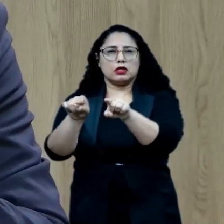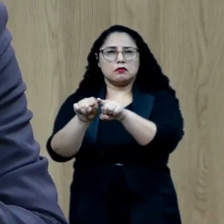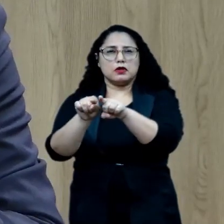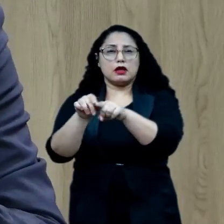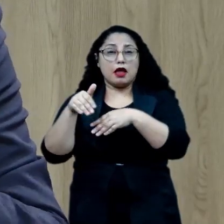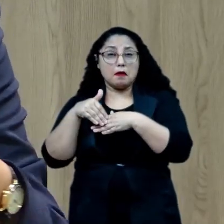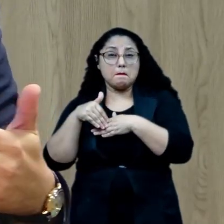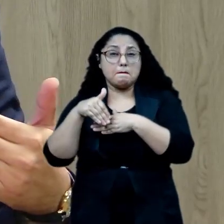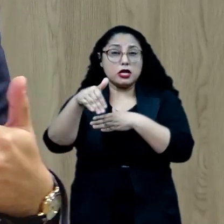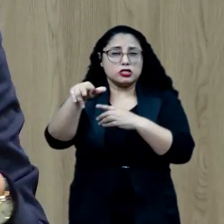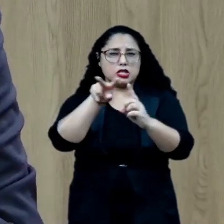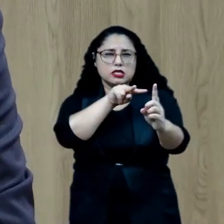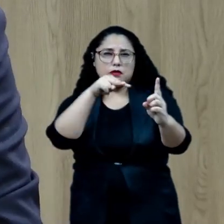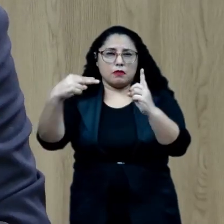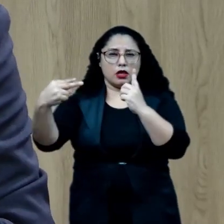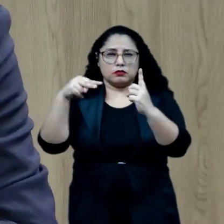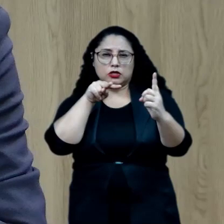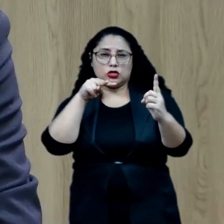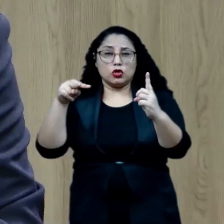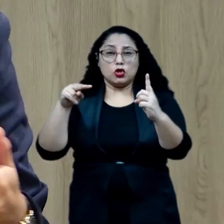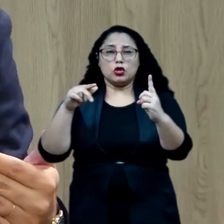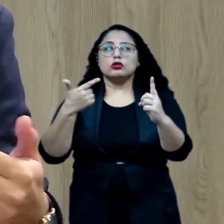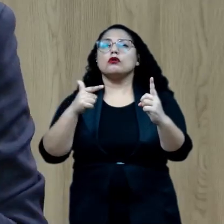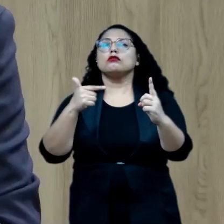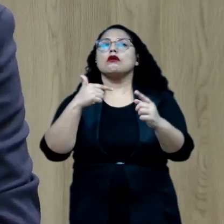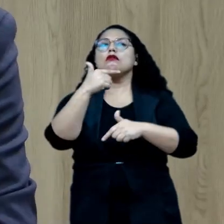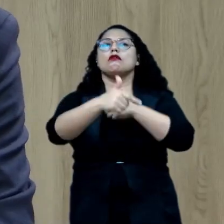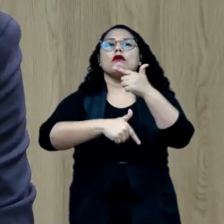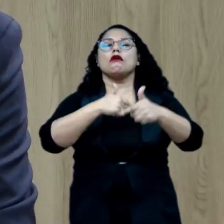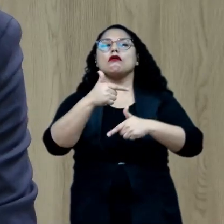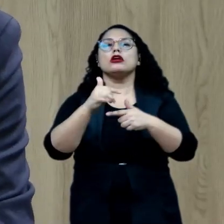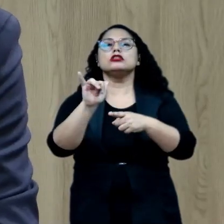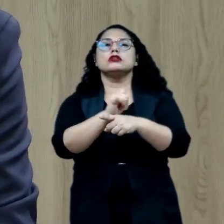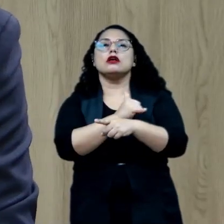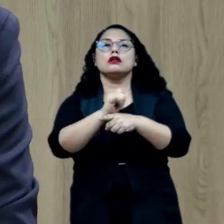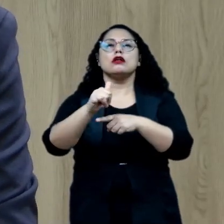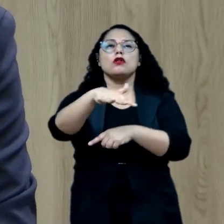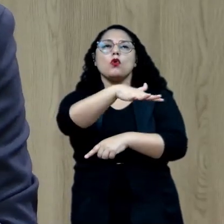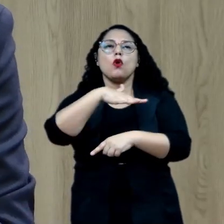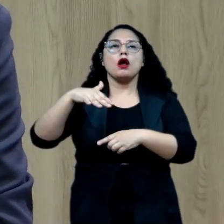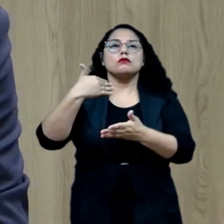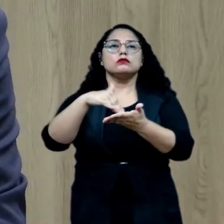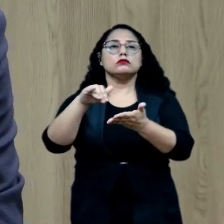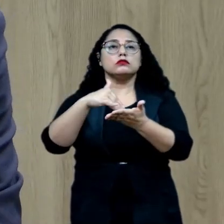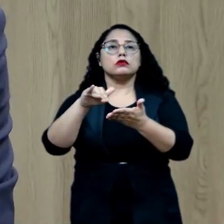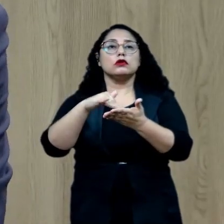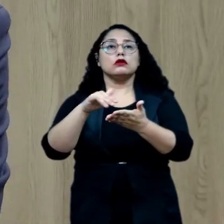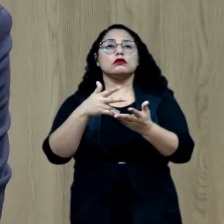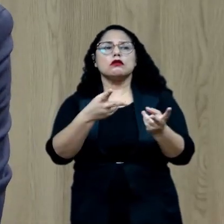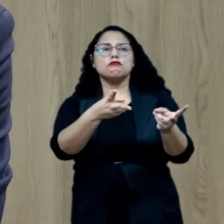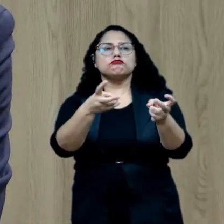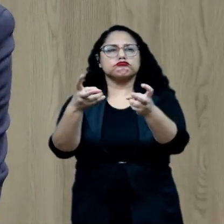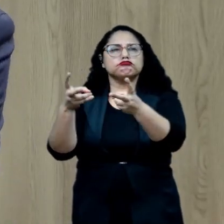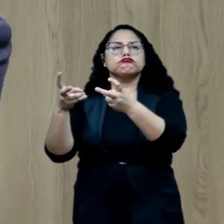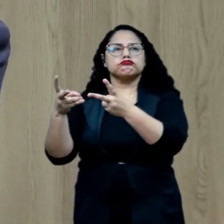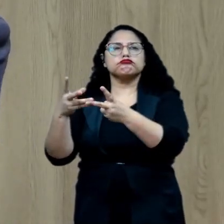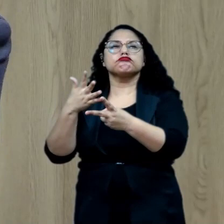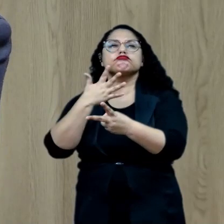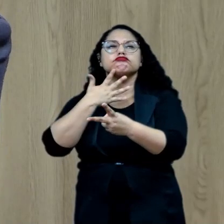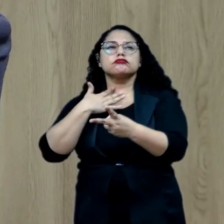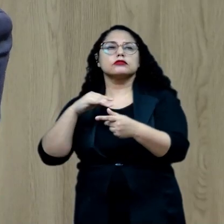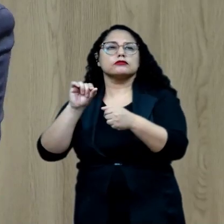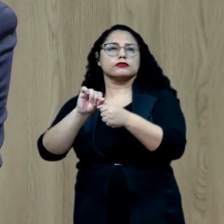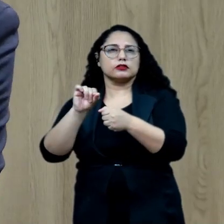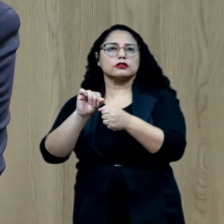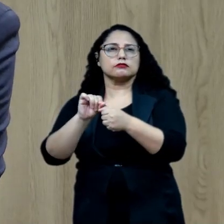a partir dessa perspectiva, não existe operacional não estratégico no âmbito do secretariado, porque há intencionalidade no